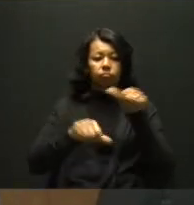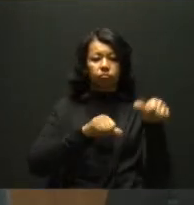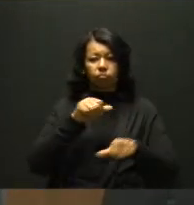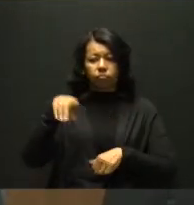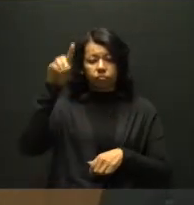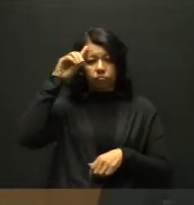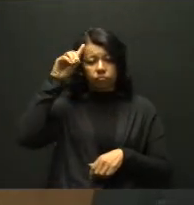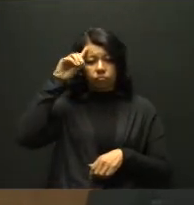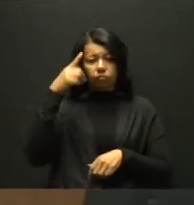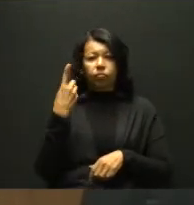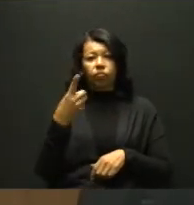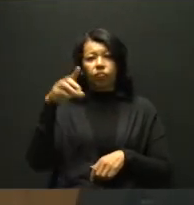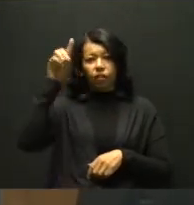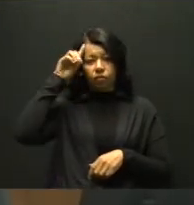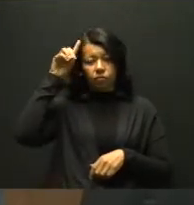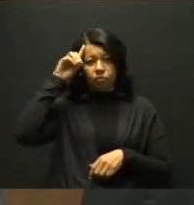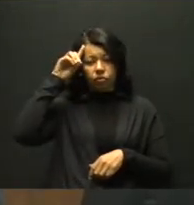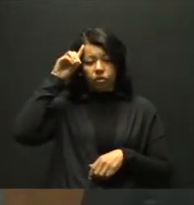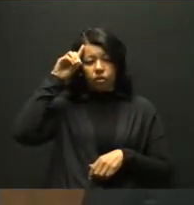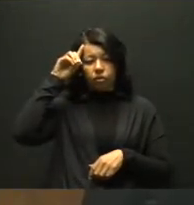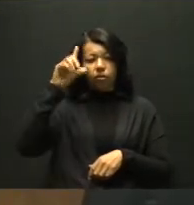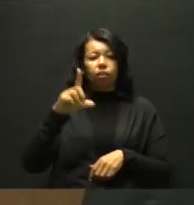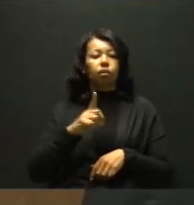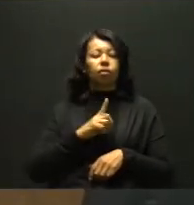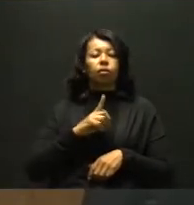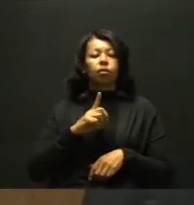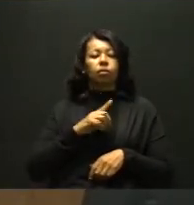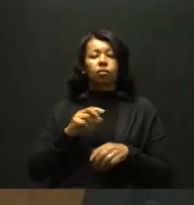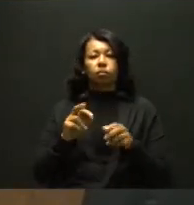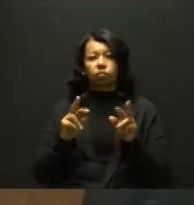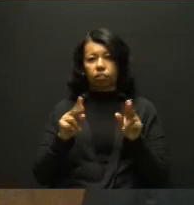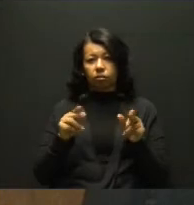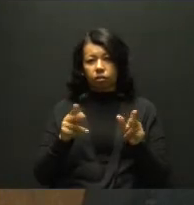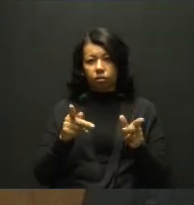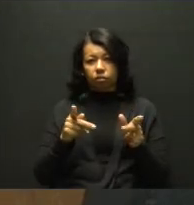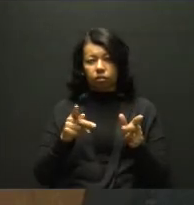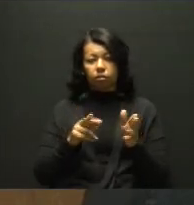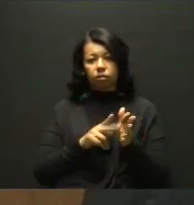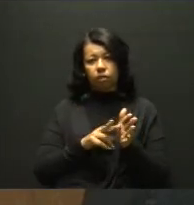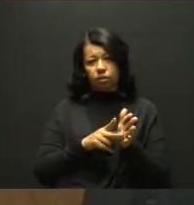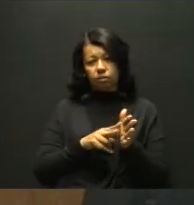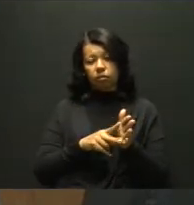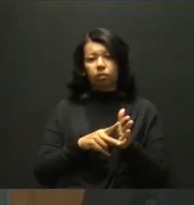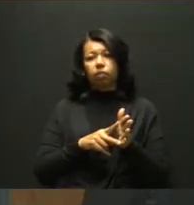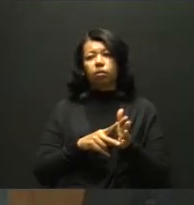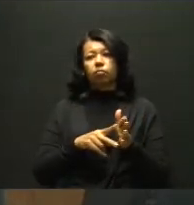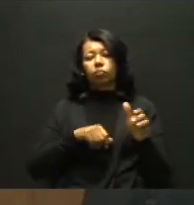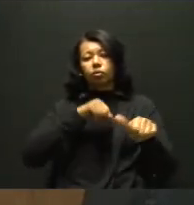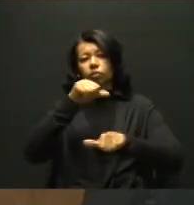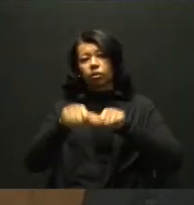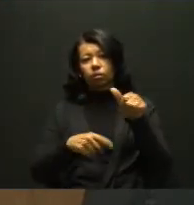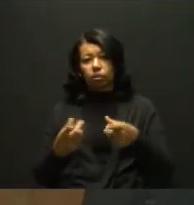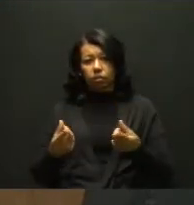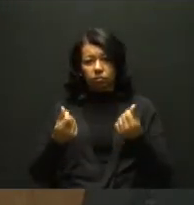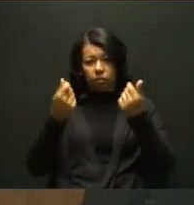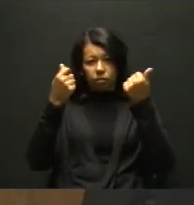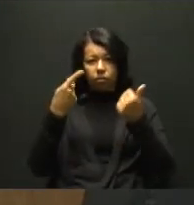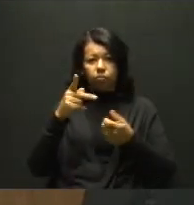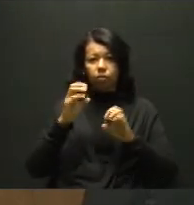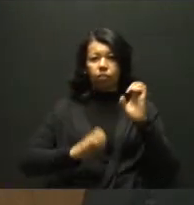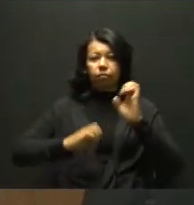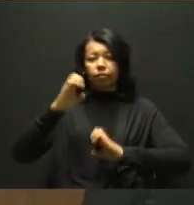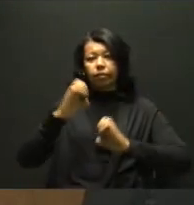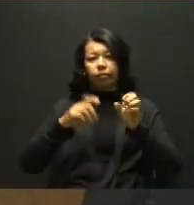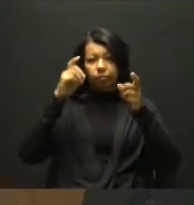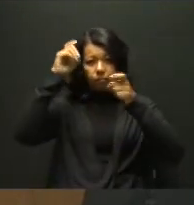dia um único dia no cardápio há uma é significância muito grande de valores economizados pela empresa então a